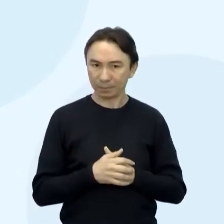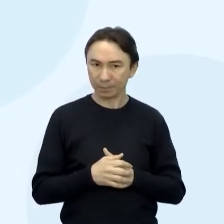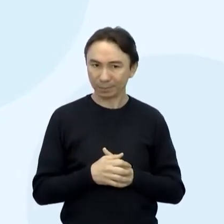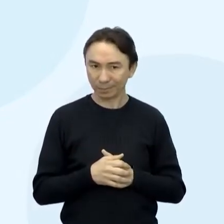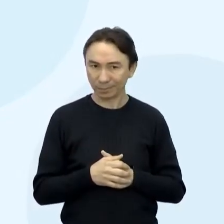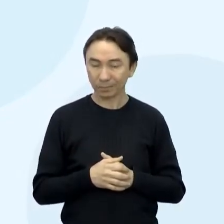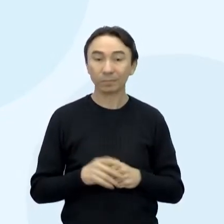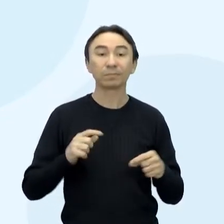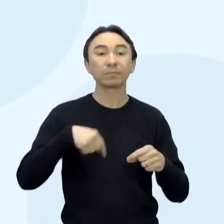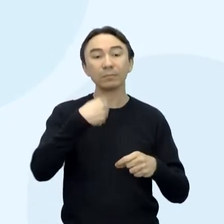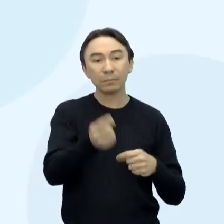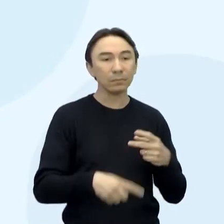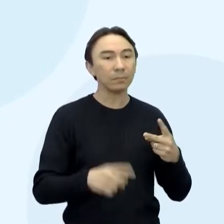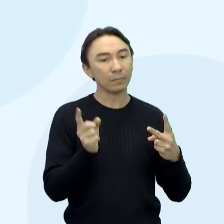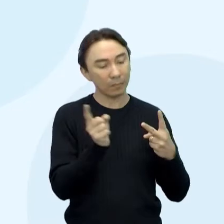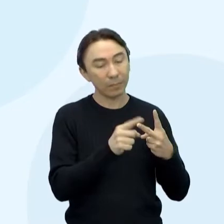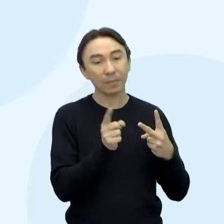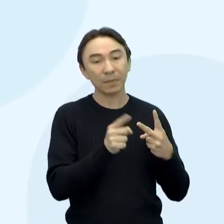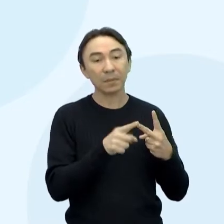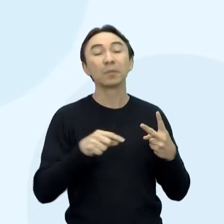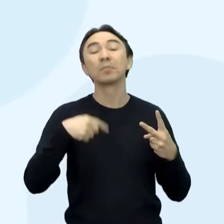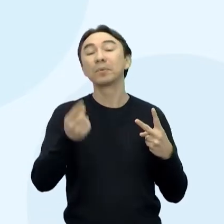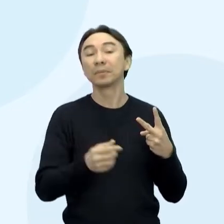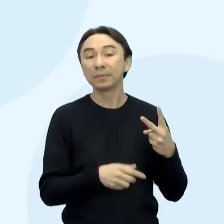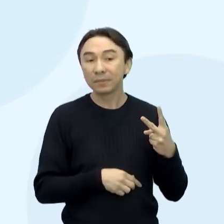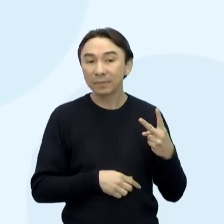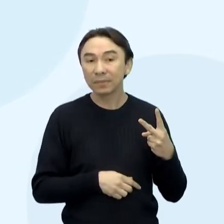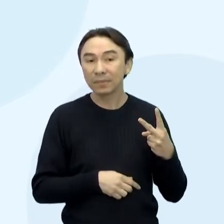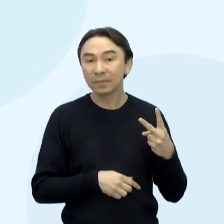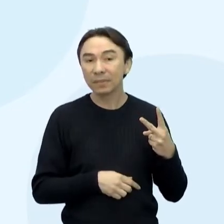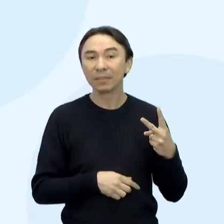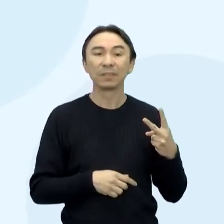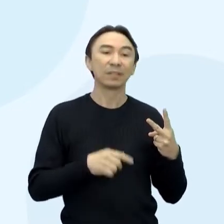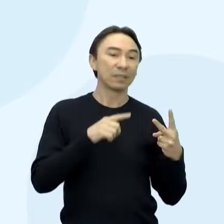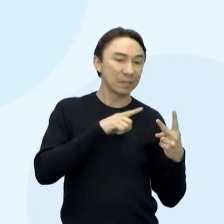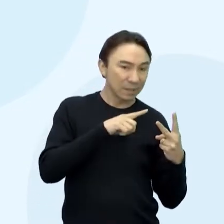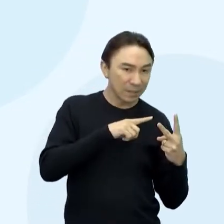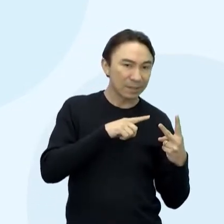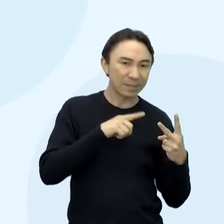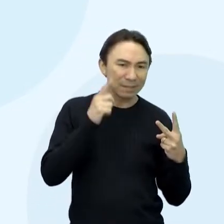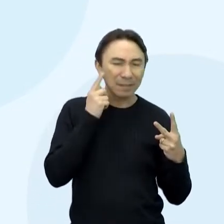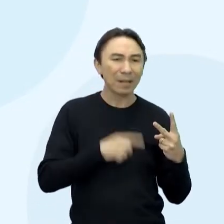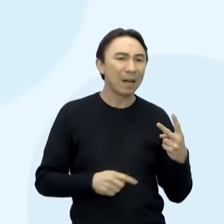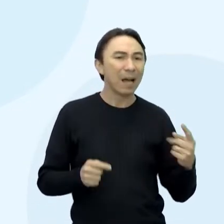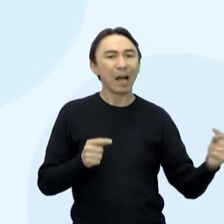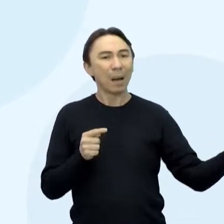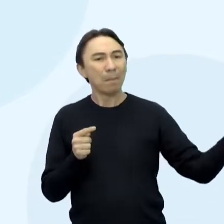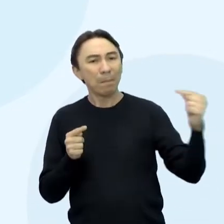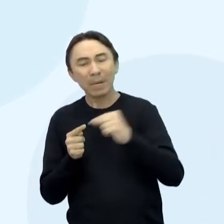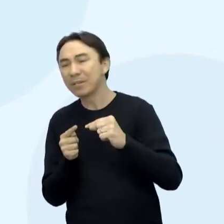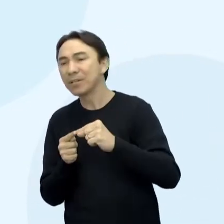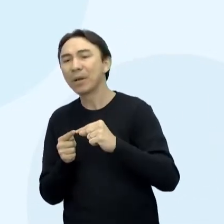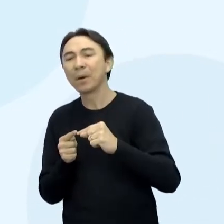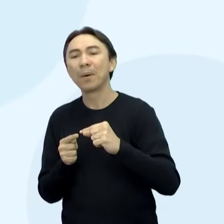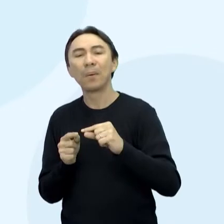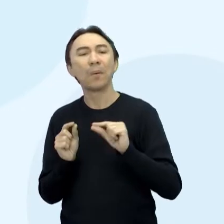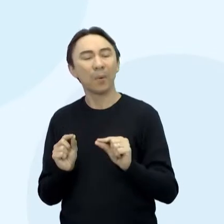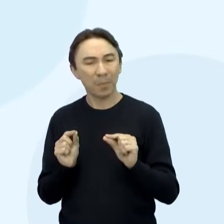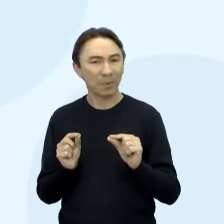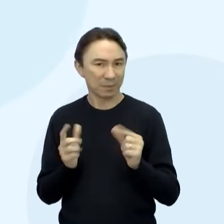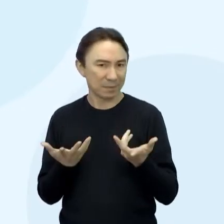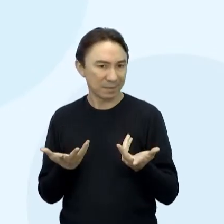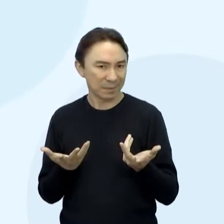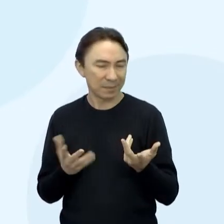aplicabilidade, viabilidade técnica do projeto em curto prazo. Então, tá bom. Então, eu